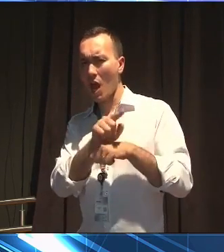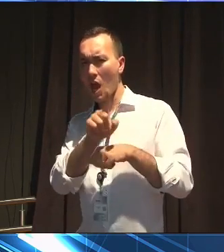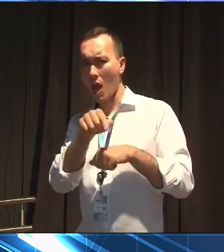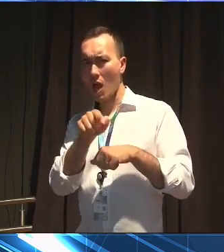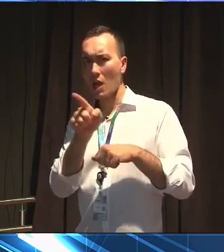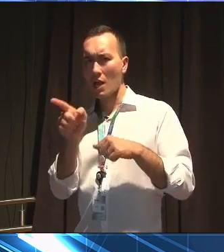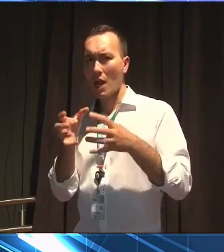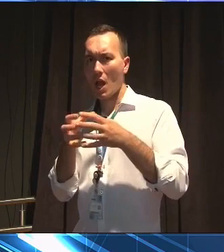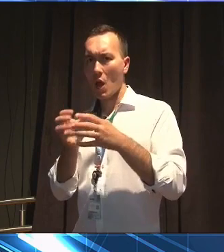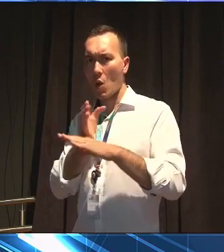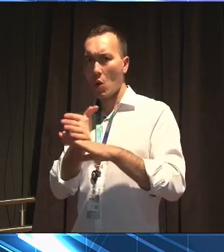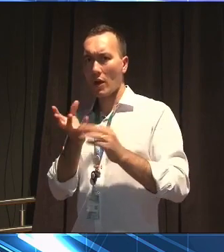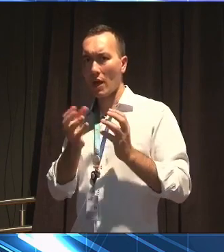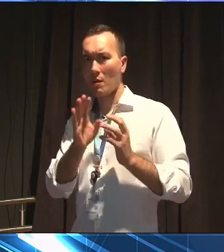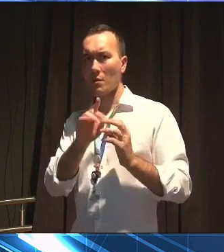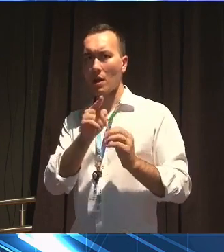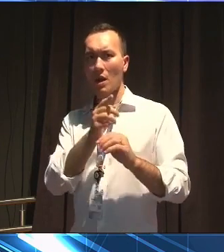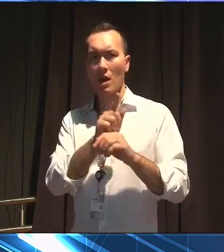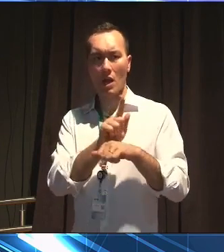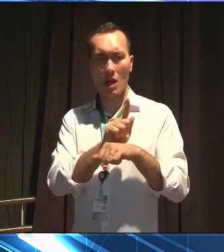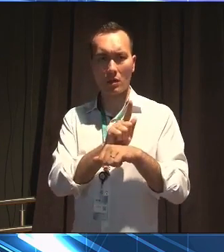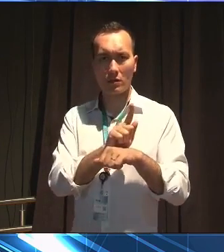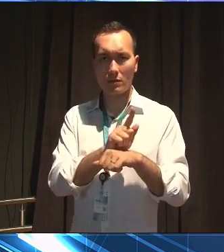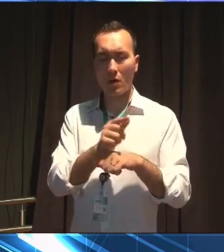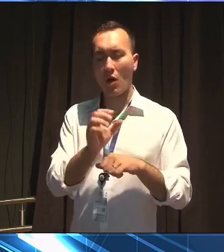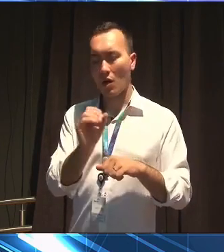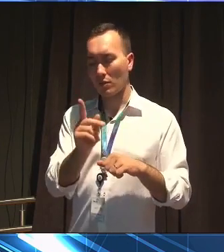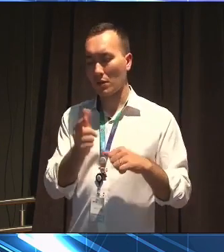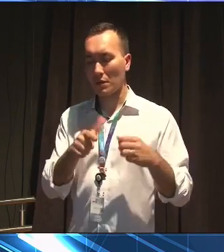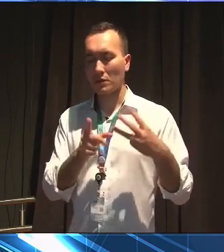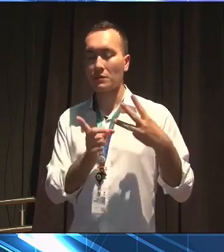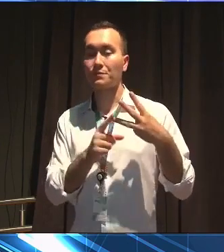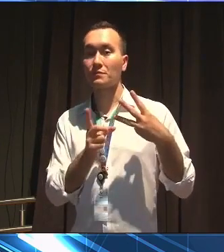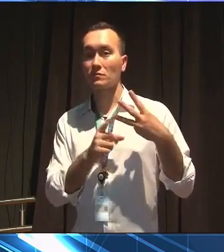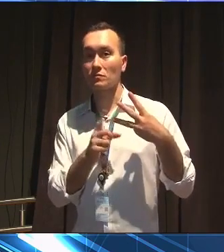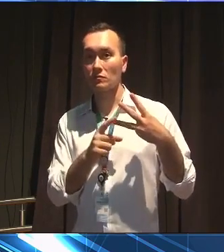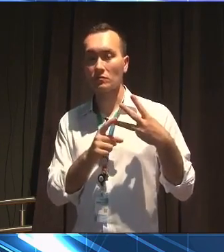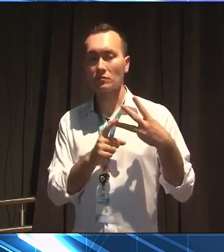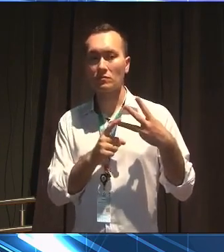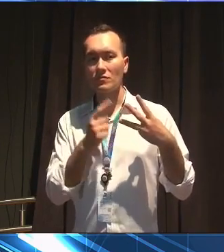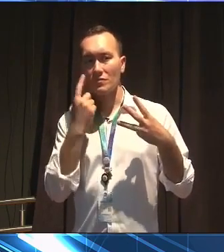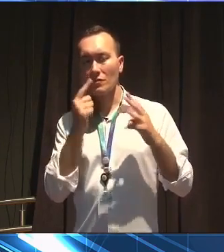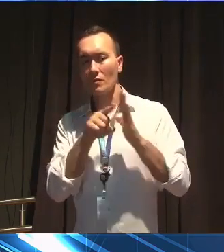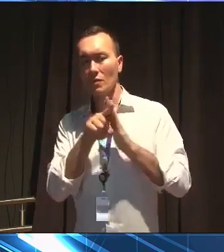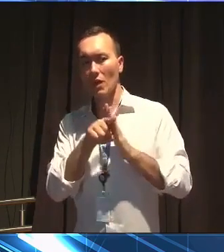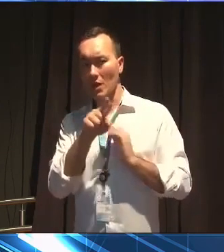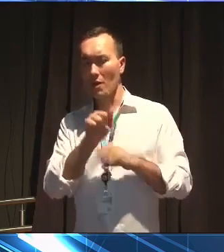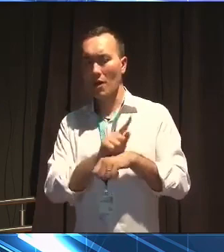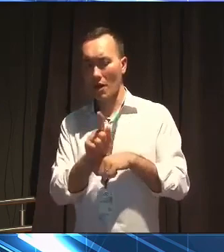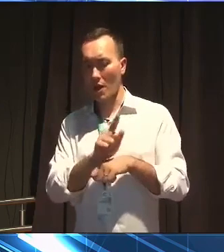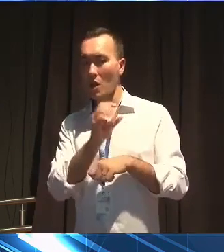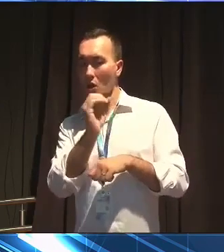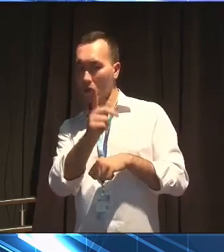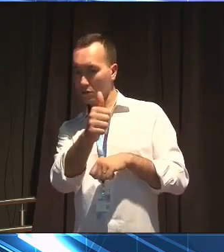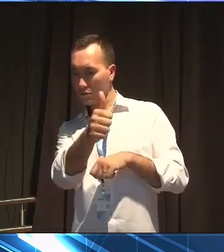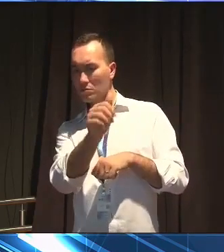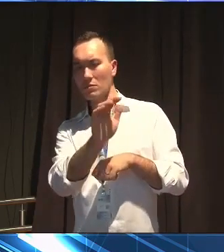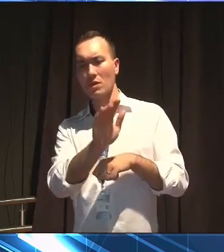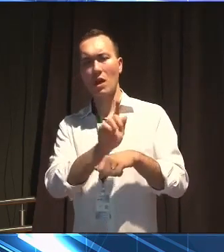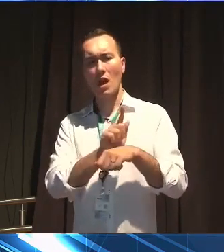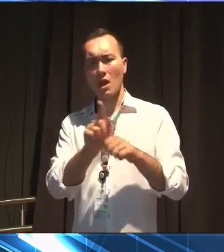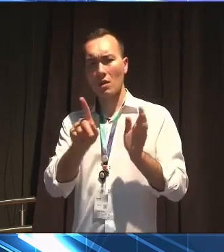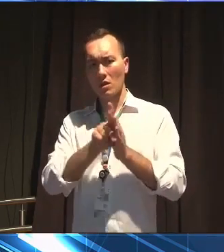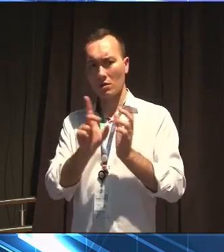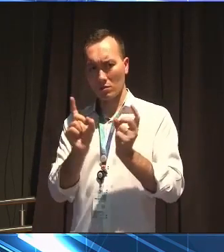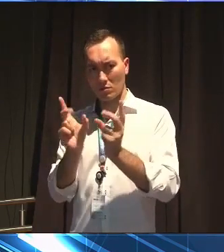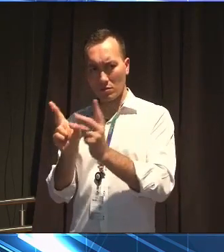o gerente do departamento de vendas. Então, eu estou especificando um pouco mais. E a configuração no .NET,